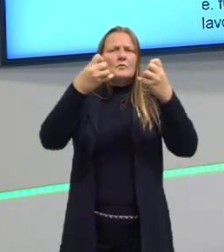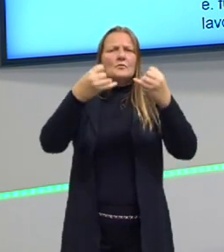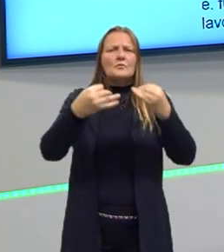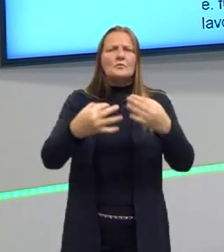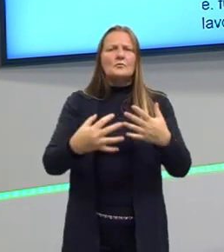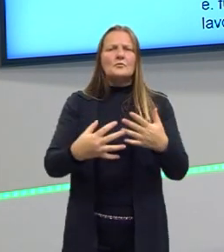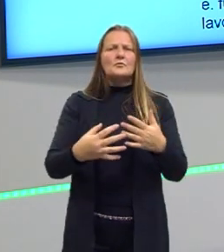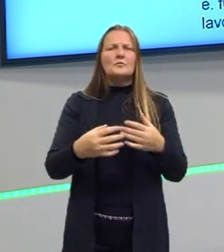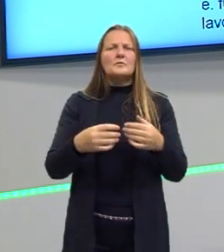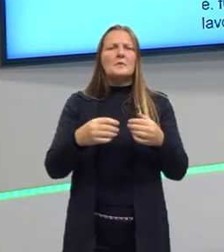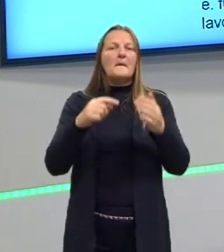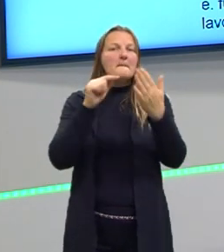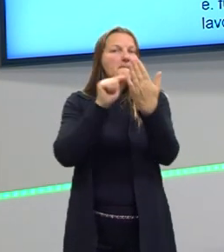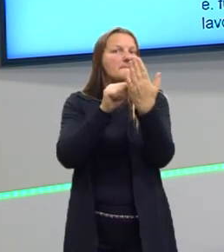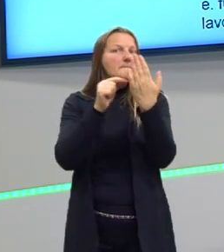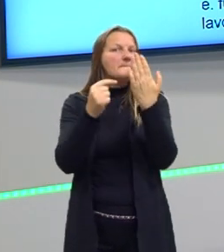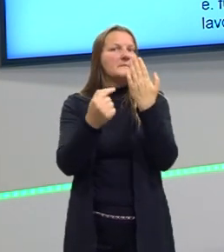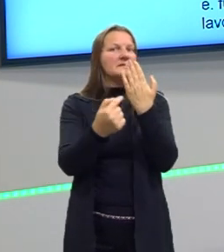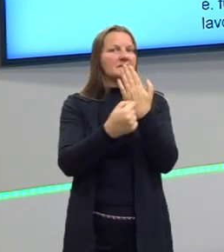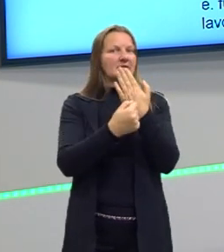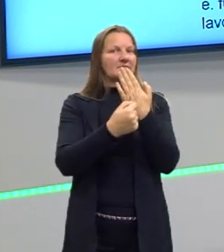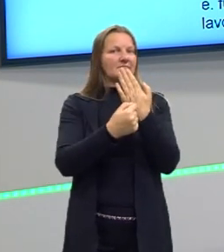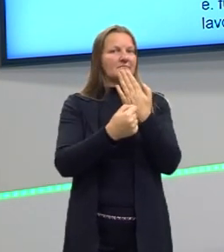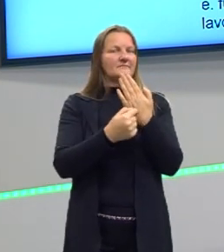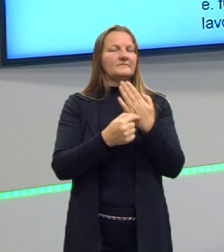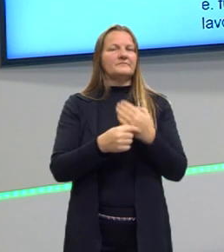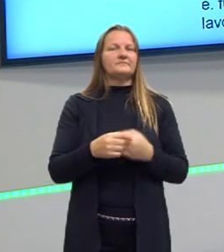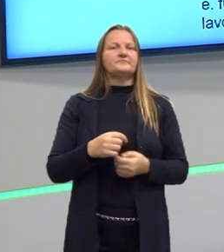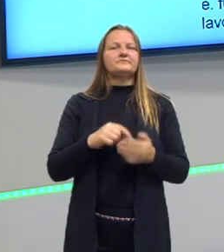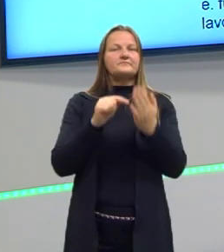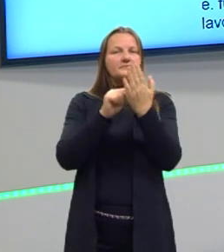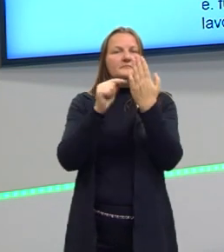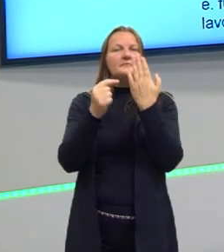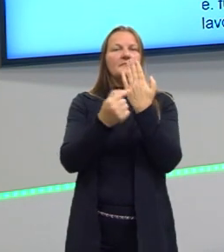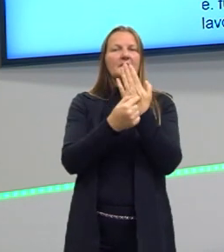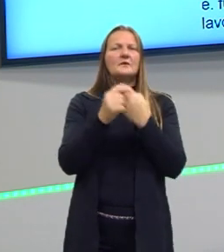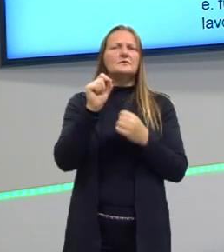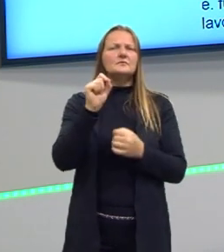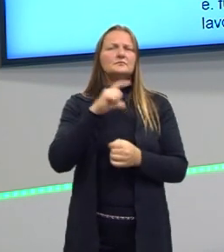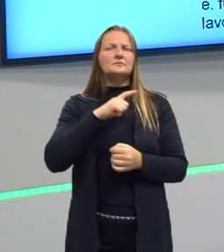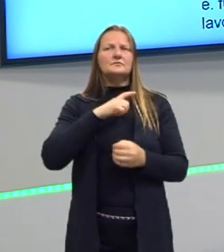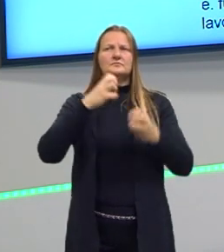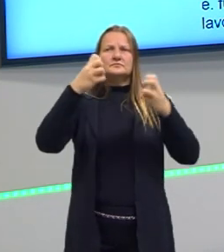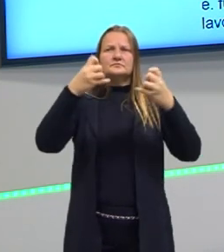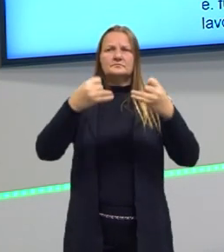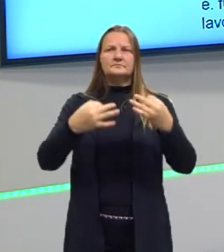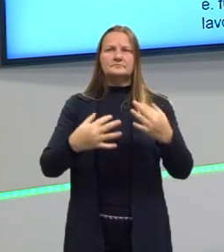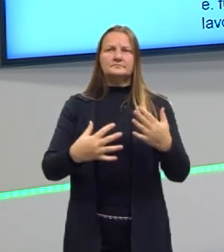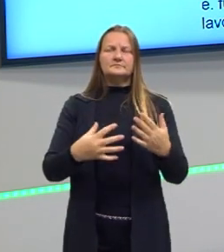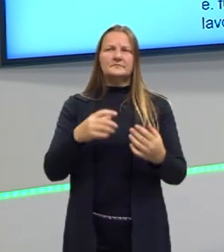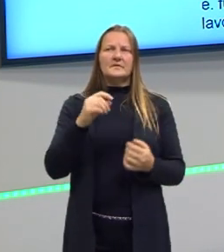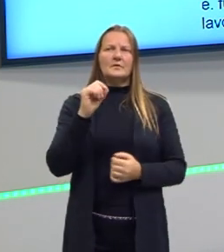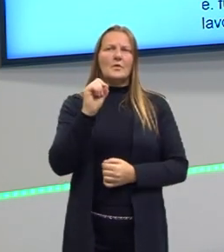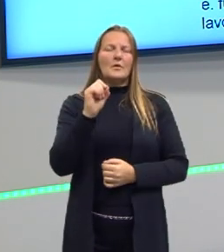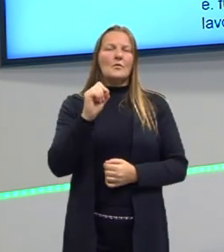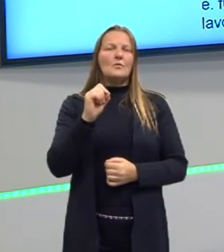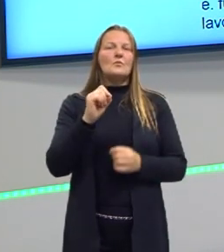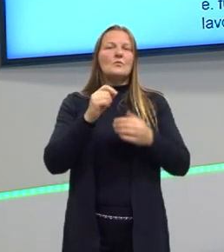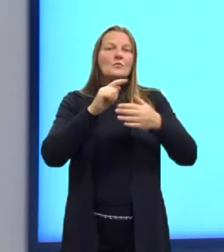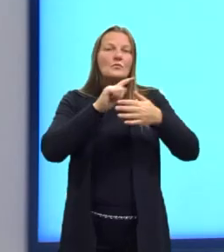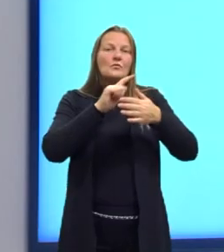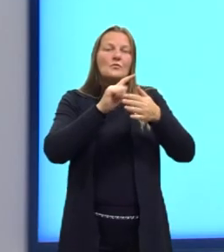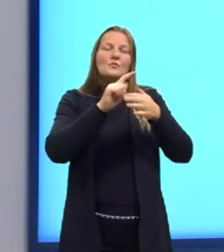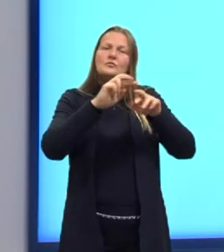indica algo metafórico lembrando né que a metaforicamente busca aí Traz uma figura de linguagem